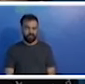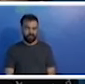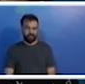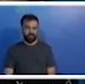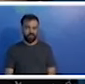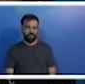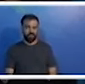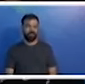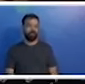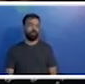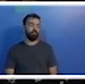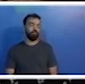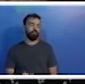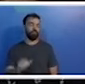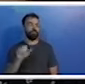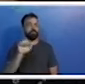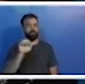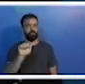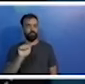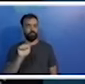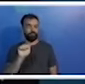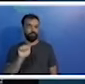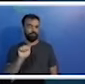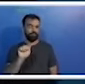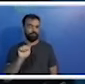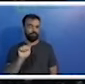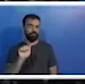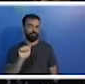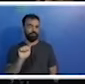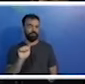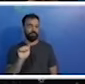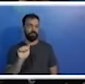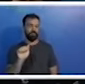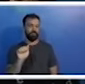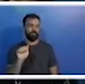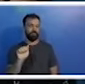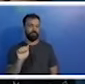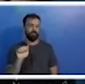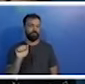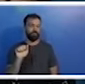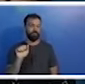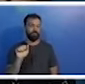a isto letra A aqui a